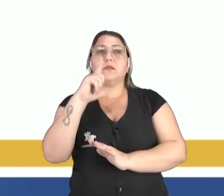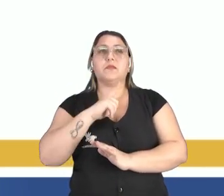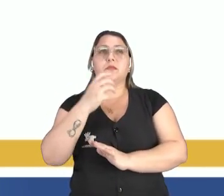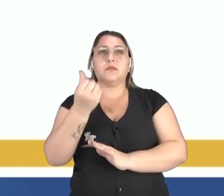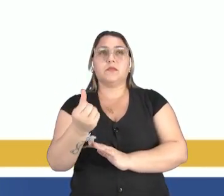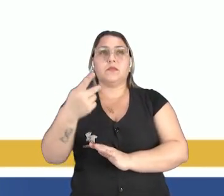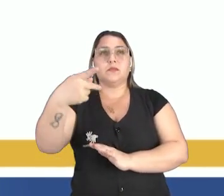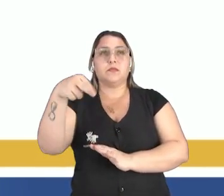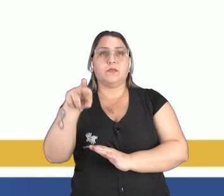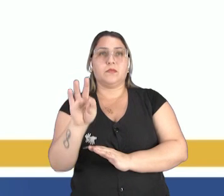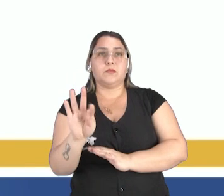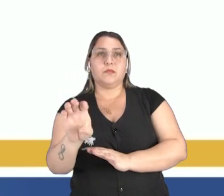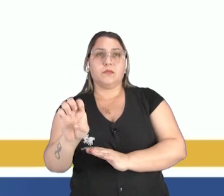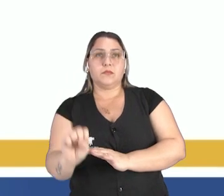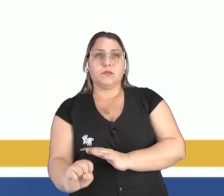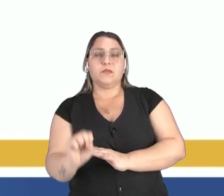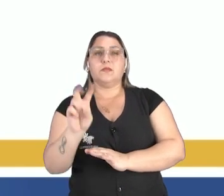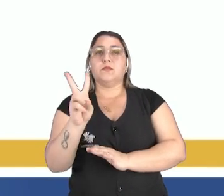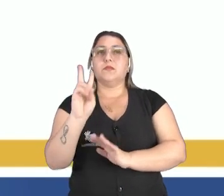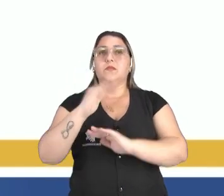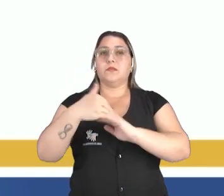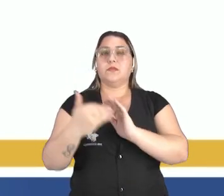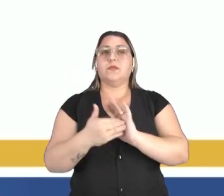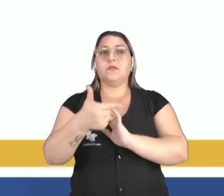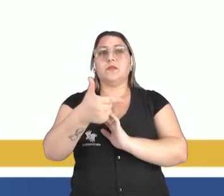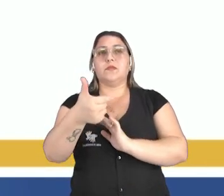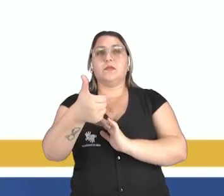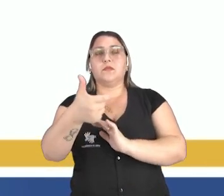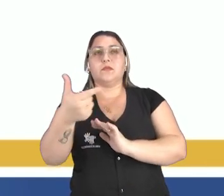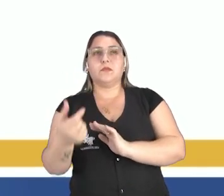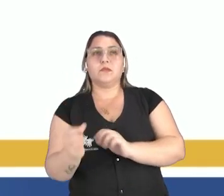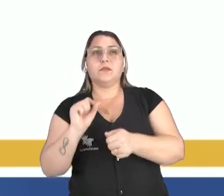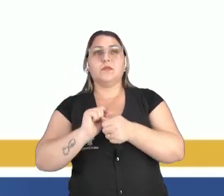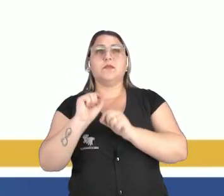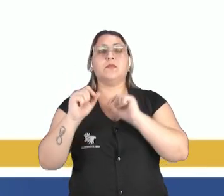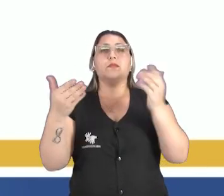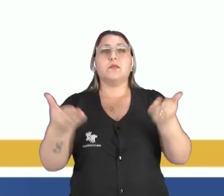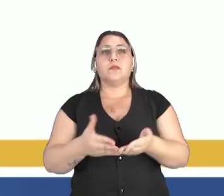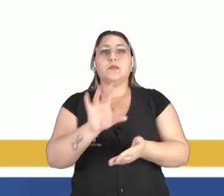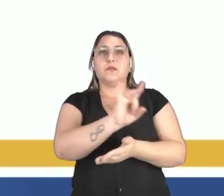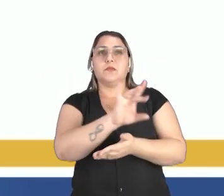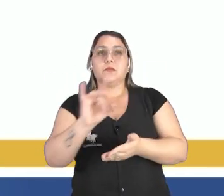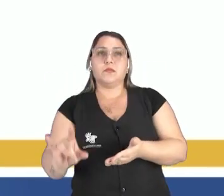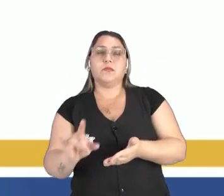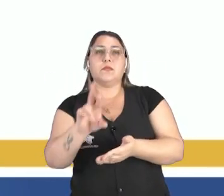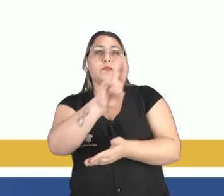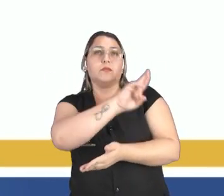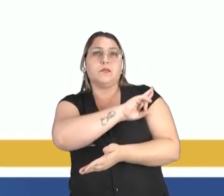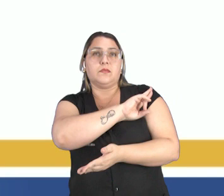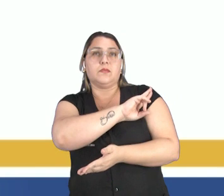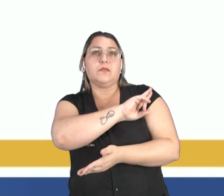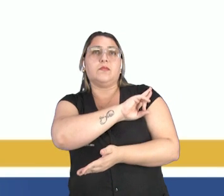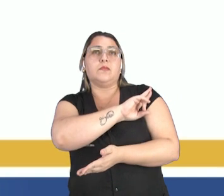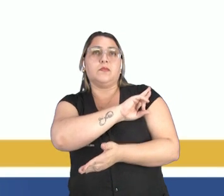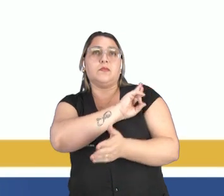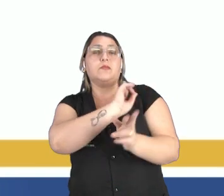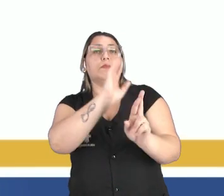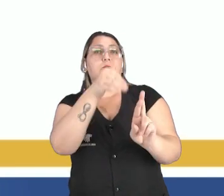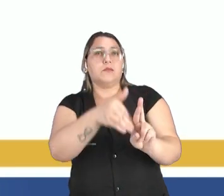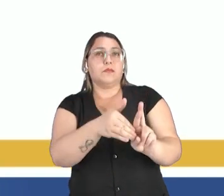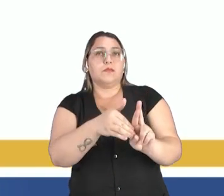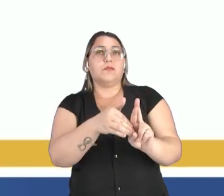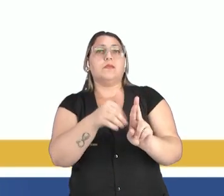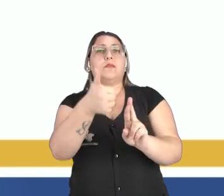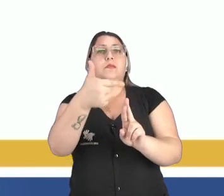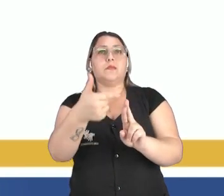6 partes. Como o volume total é 120, o que eu vou fazer agora? Cada parte corresponde a 20 centímetros cúbicos. É a divisão